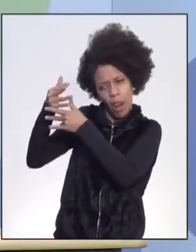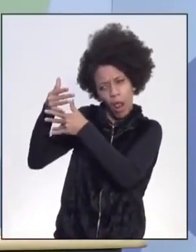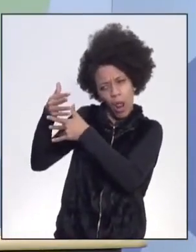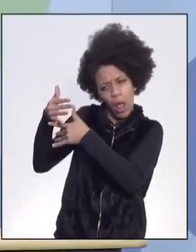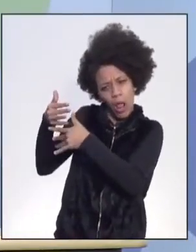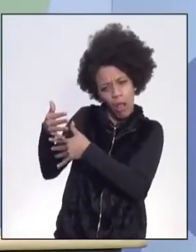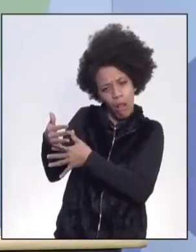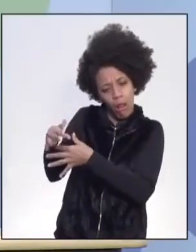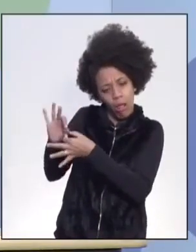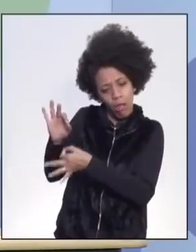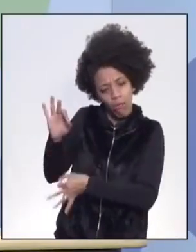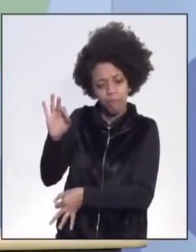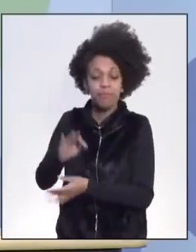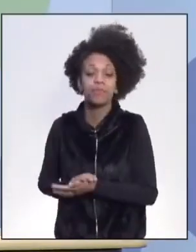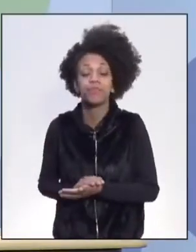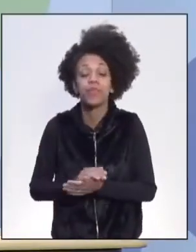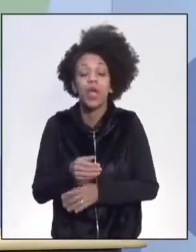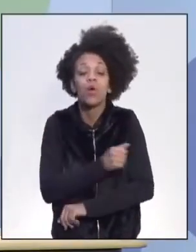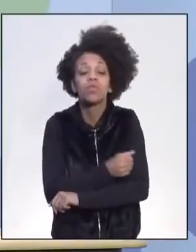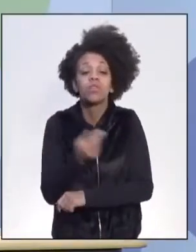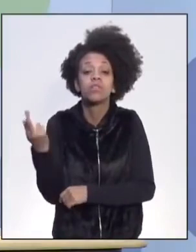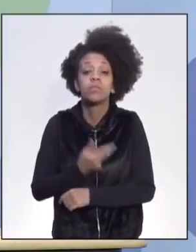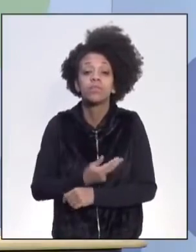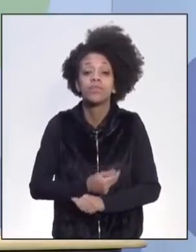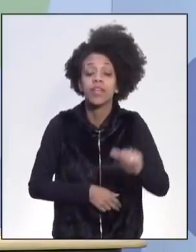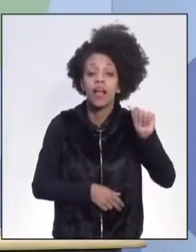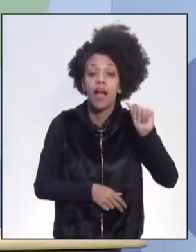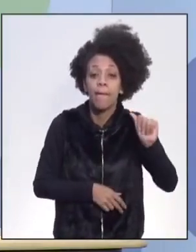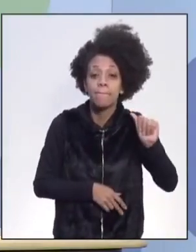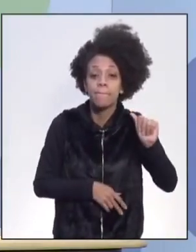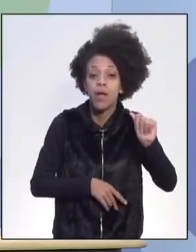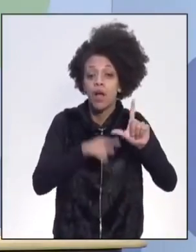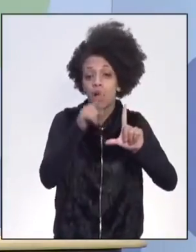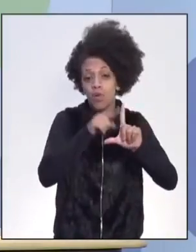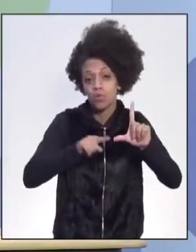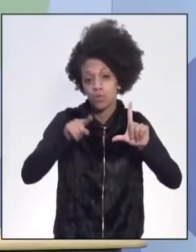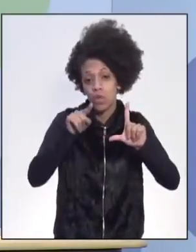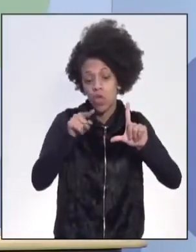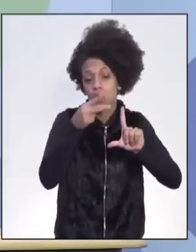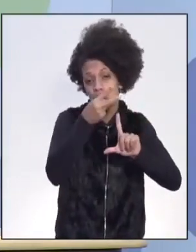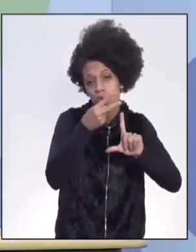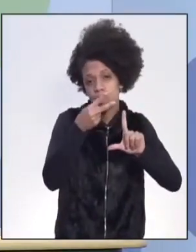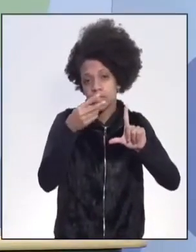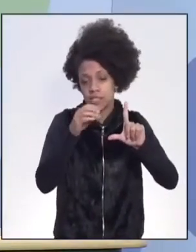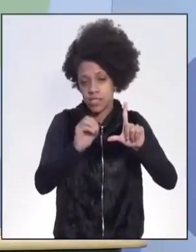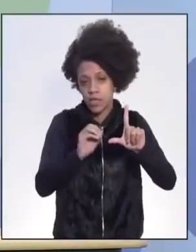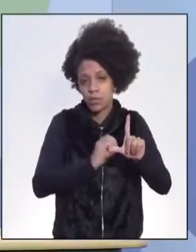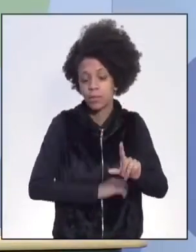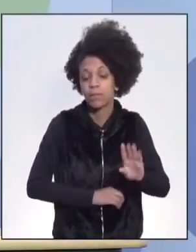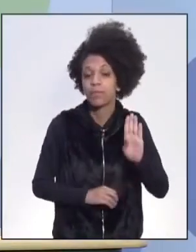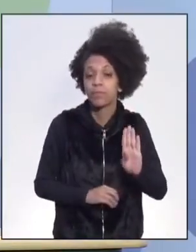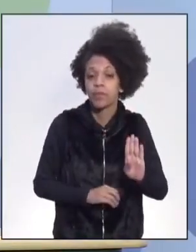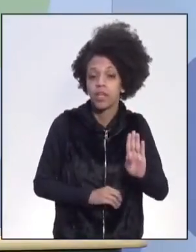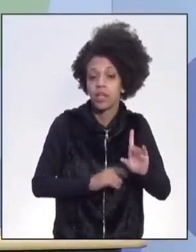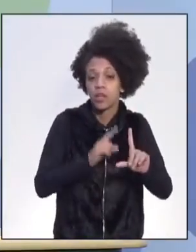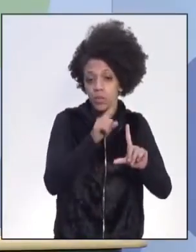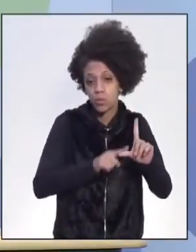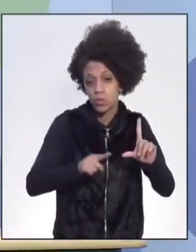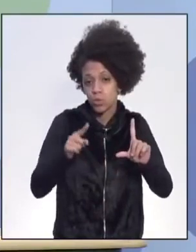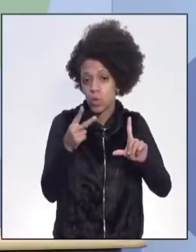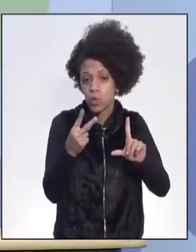bastante movimentado. Os alunos responderam que na letra A, o vértice é 2 e 0, que na letra B, o deslocamento são